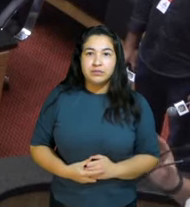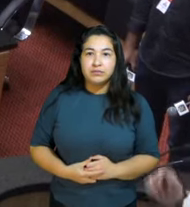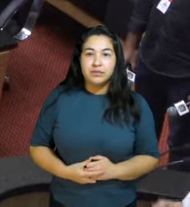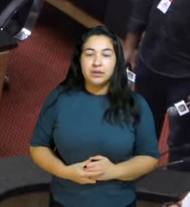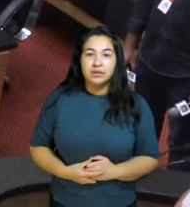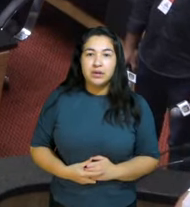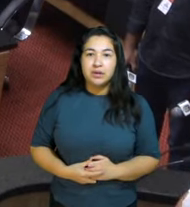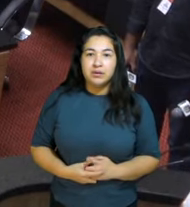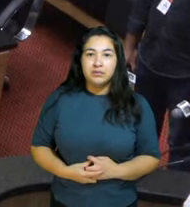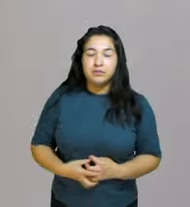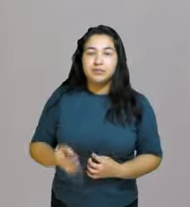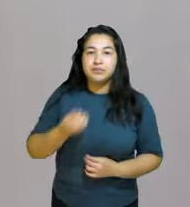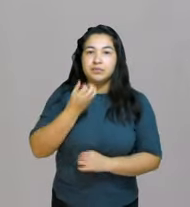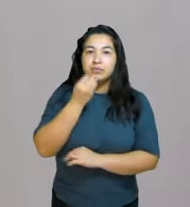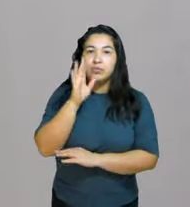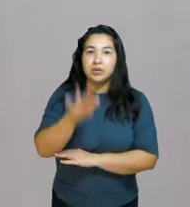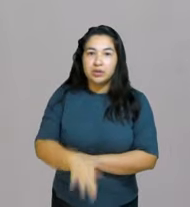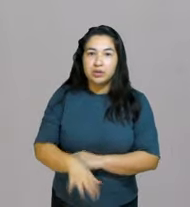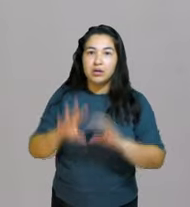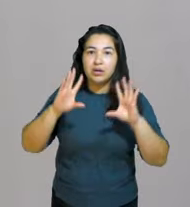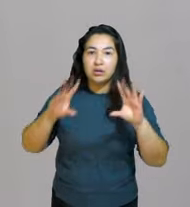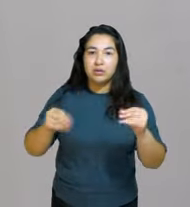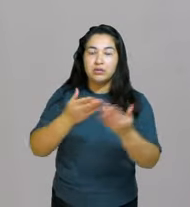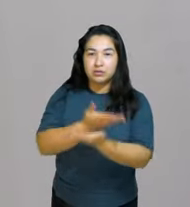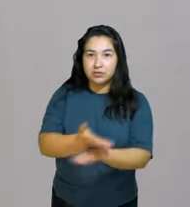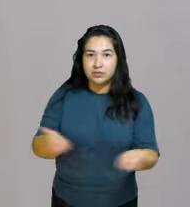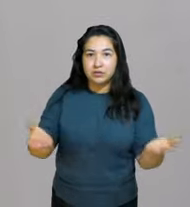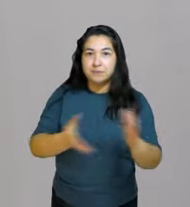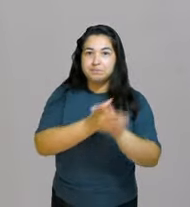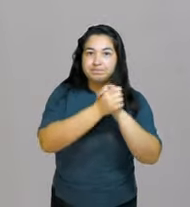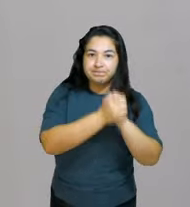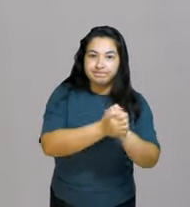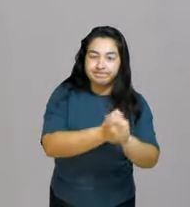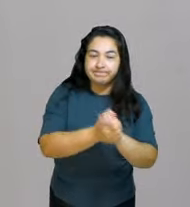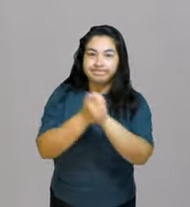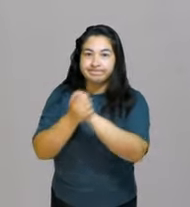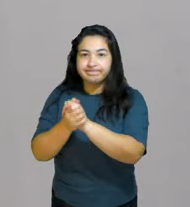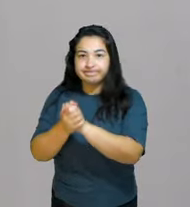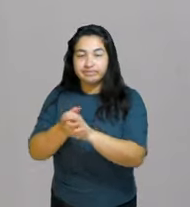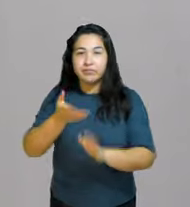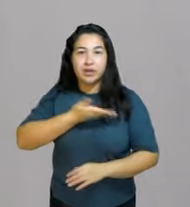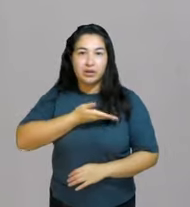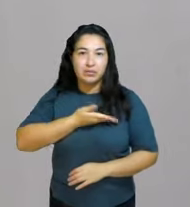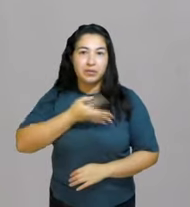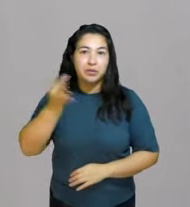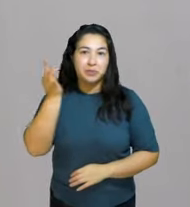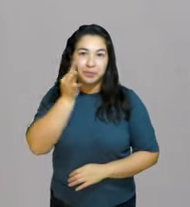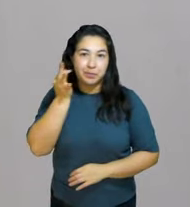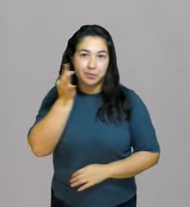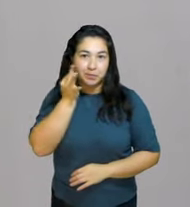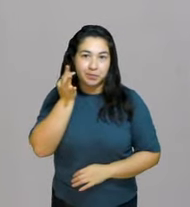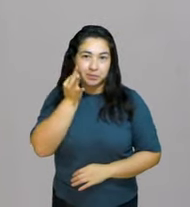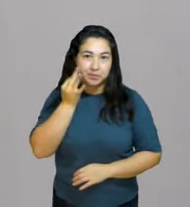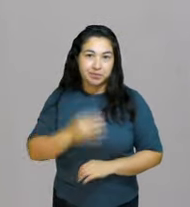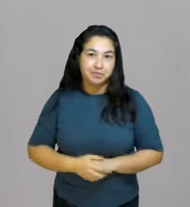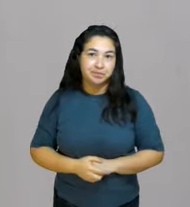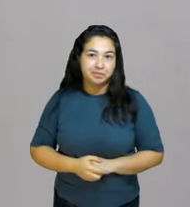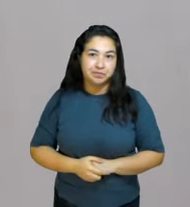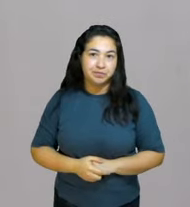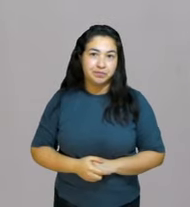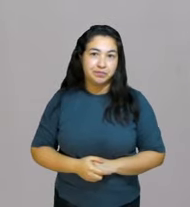Boa tarde a todos, saudando meu amigo Fernando Krellin, saúdo todos os componentes da mesa, todos os